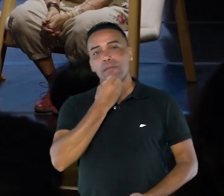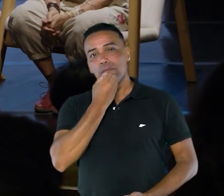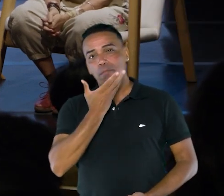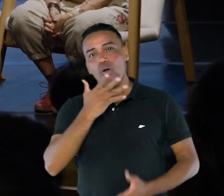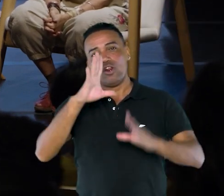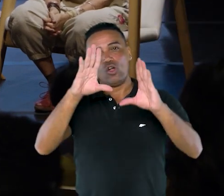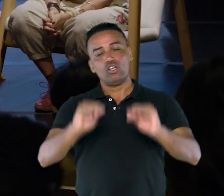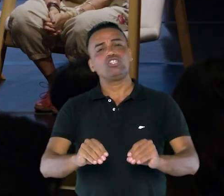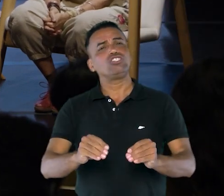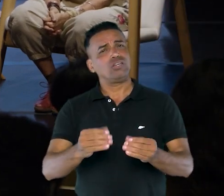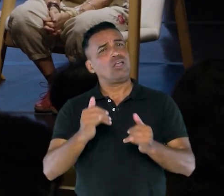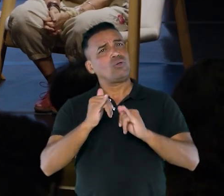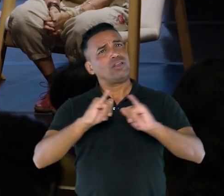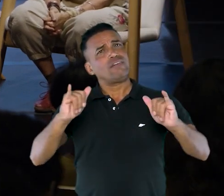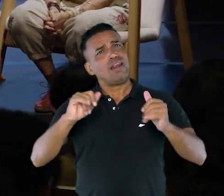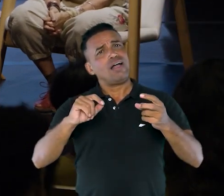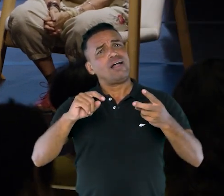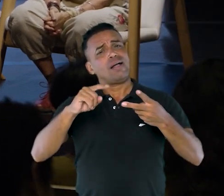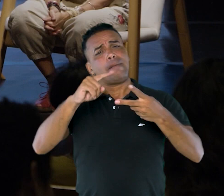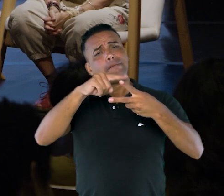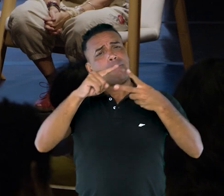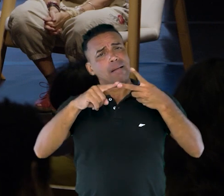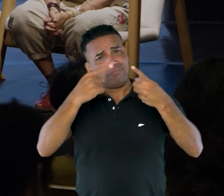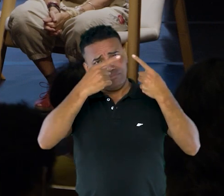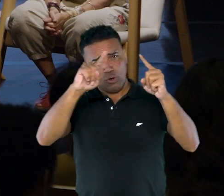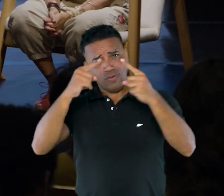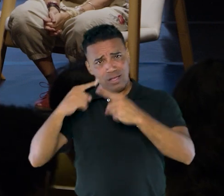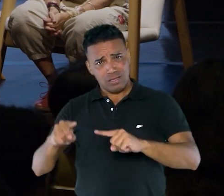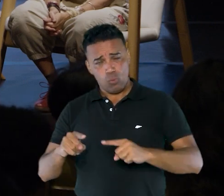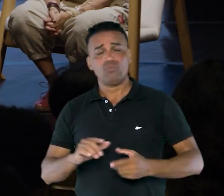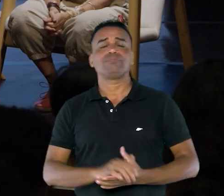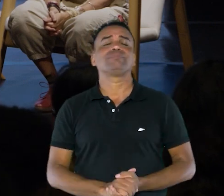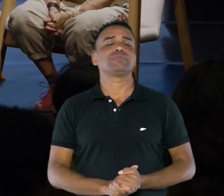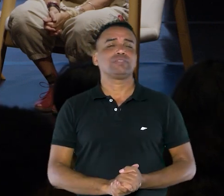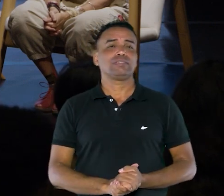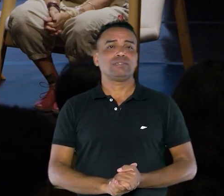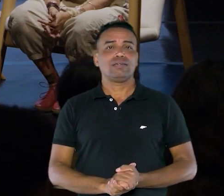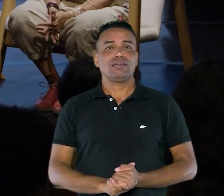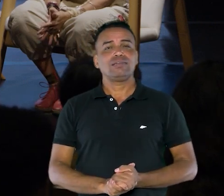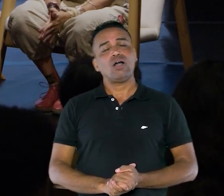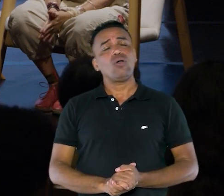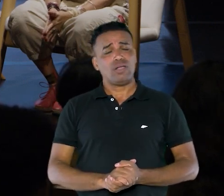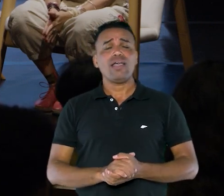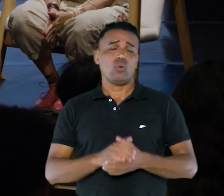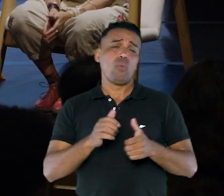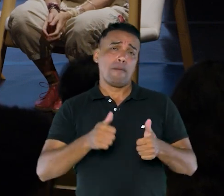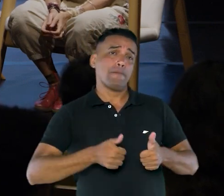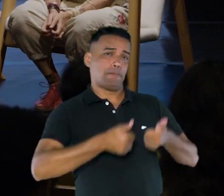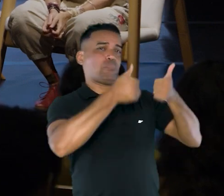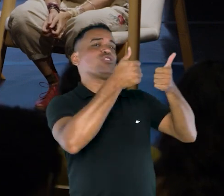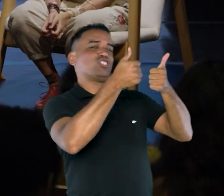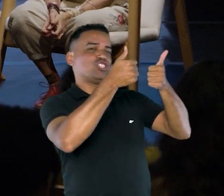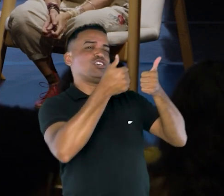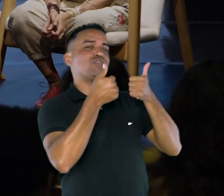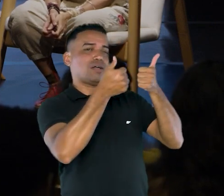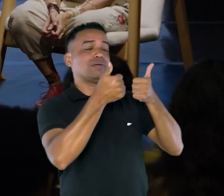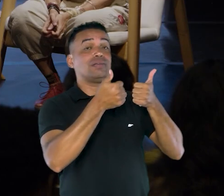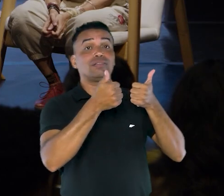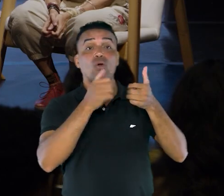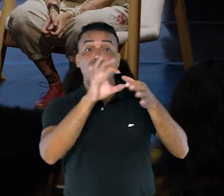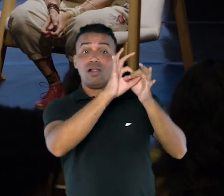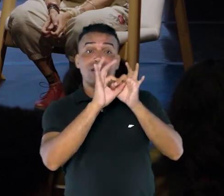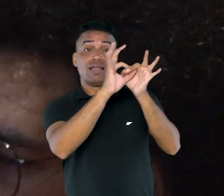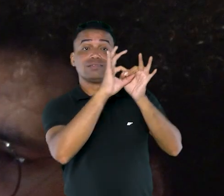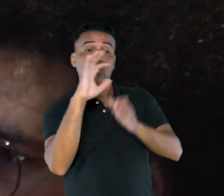Olá, boa noite. Eu só queria trazer duas provocações, assim, uma para sair com uma agenda mais positiva, assim, a reconexão